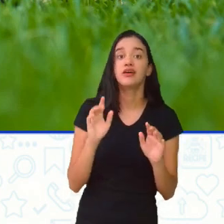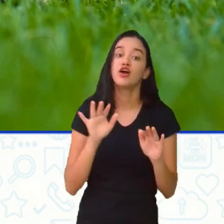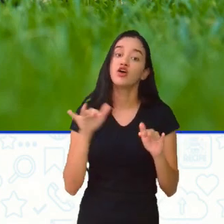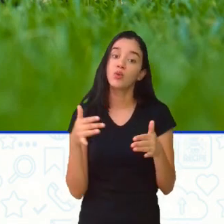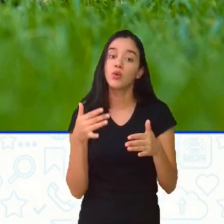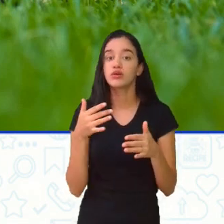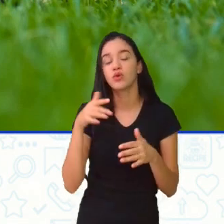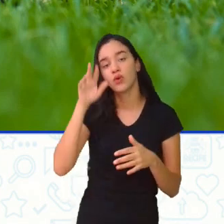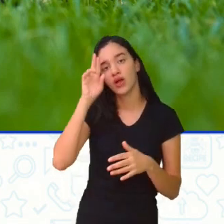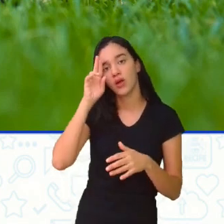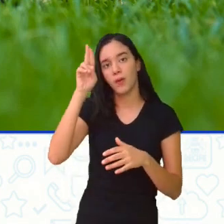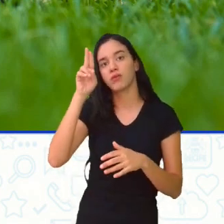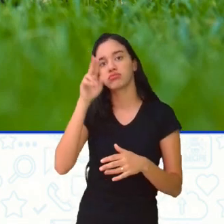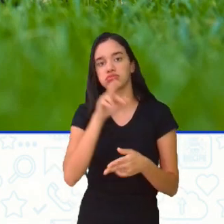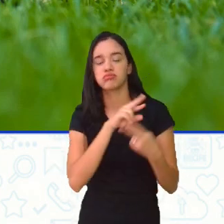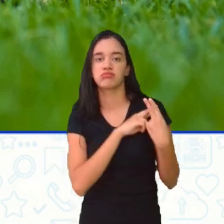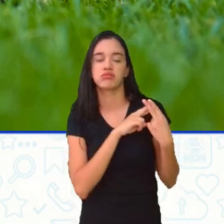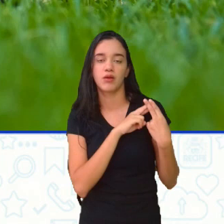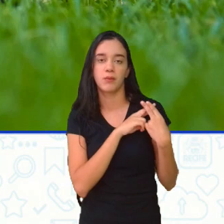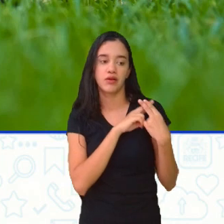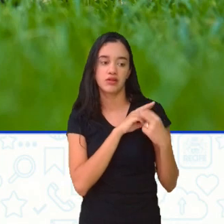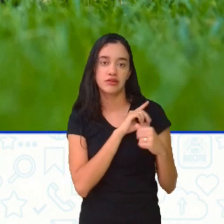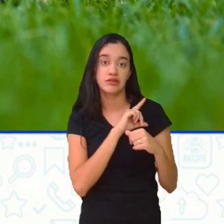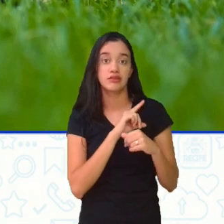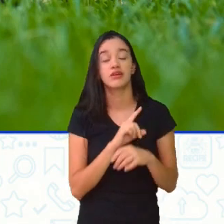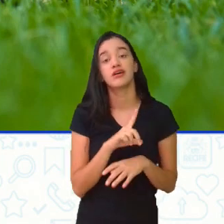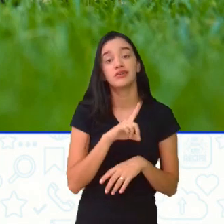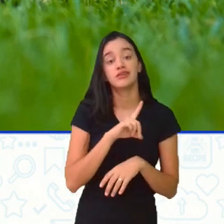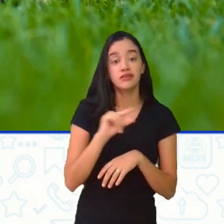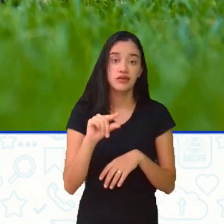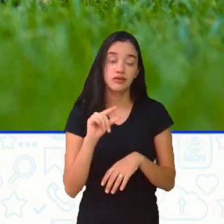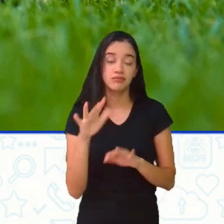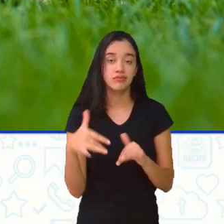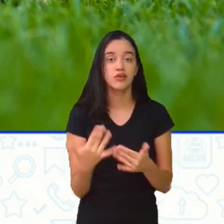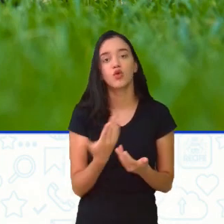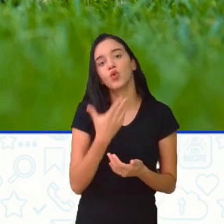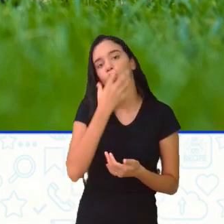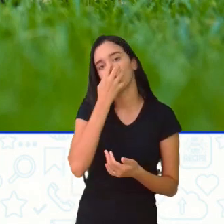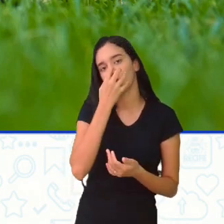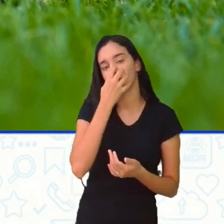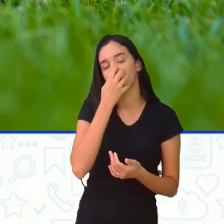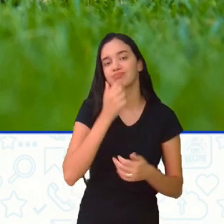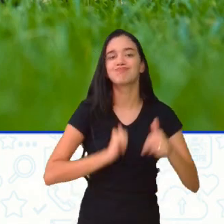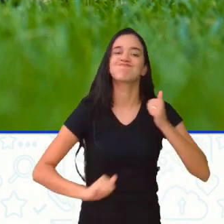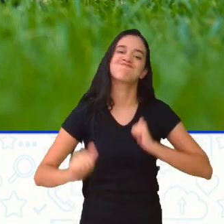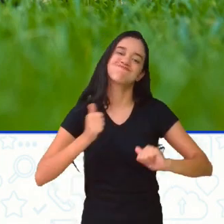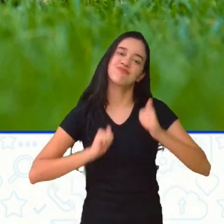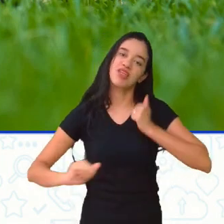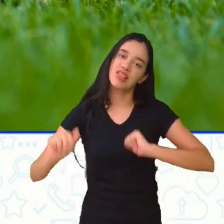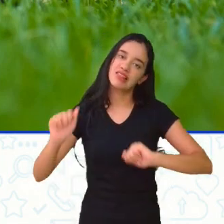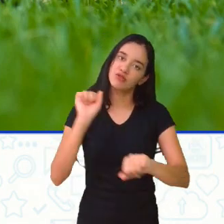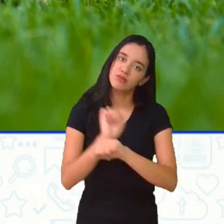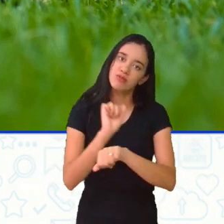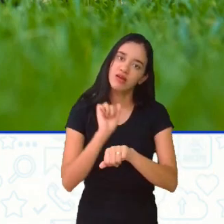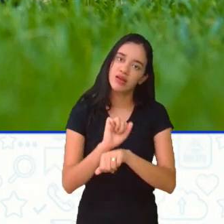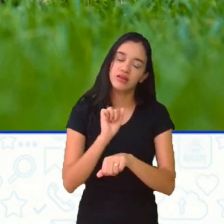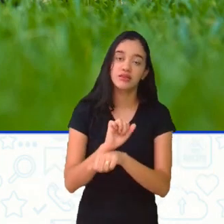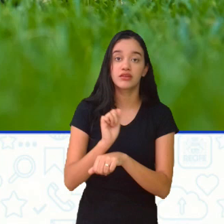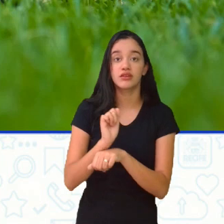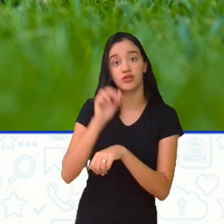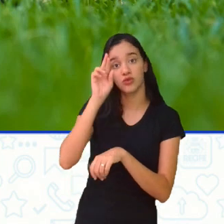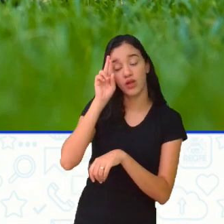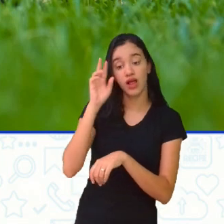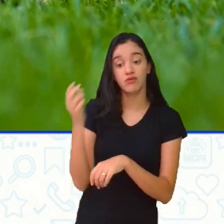o dono, o responsável sai, a responsável, eles ficam na ansiedade esperando a volta, não é? E aí